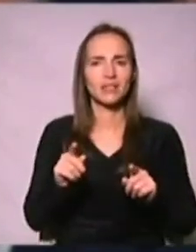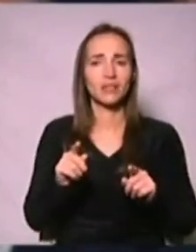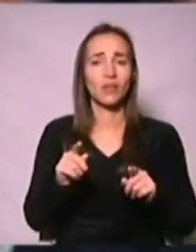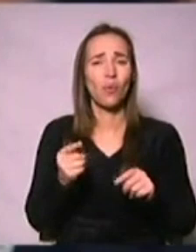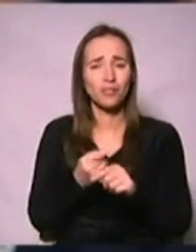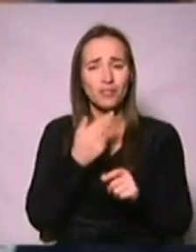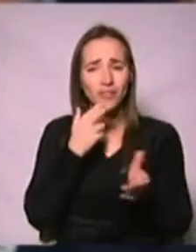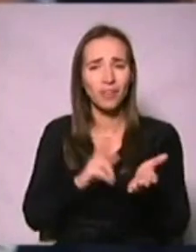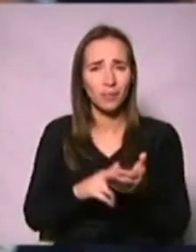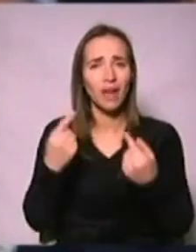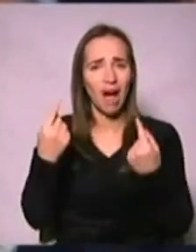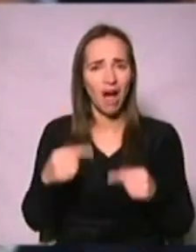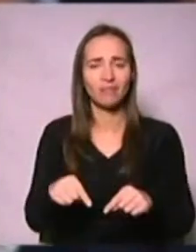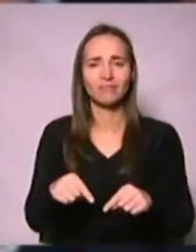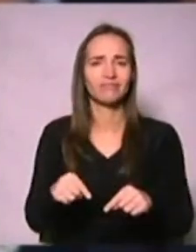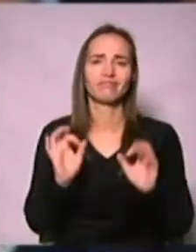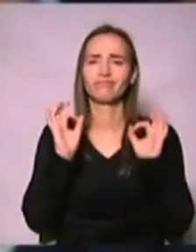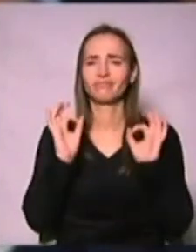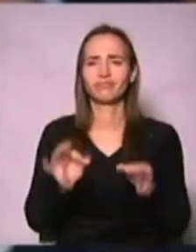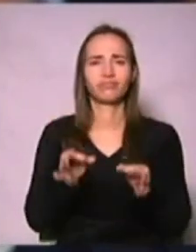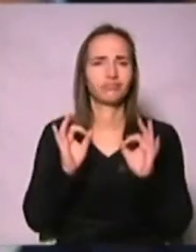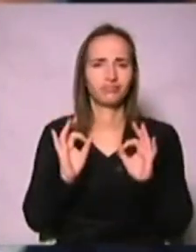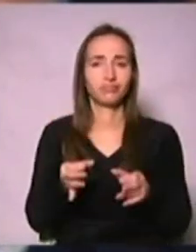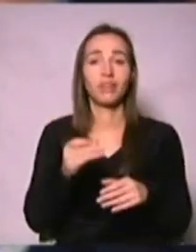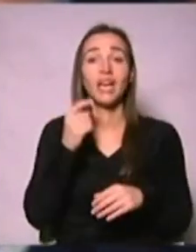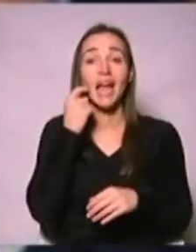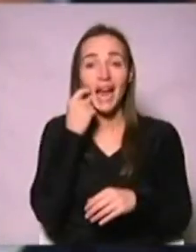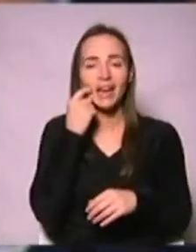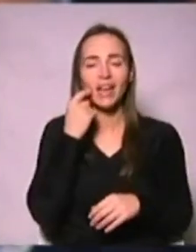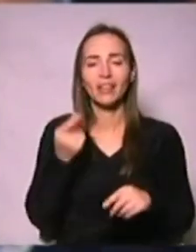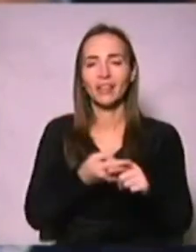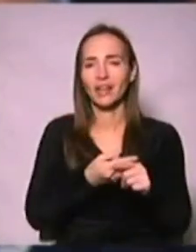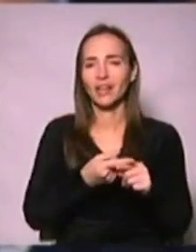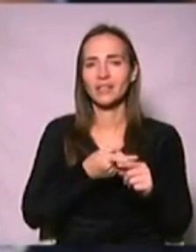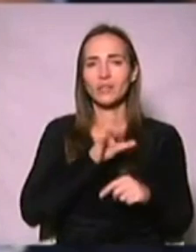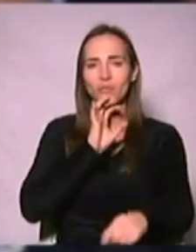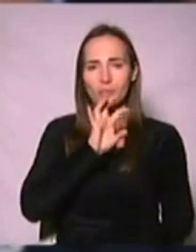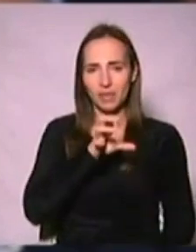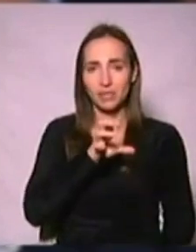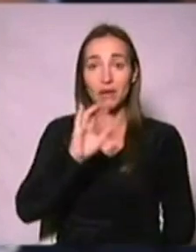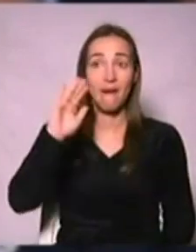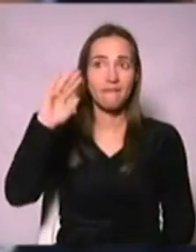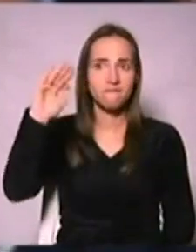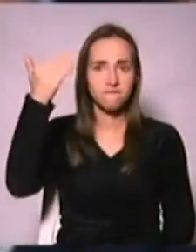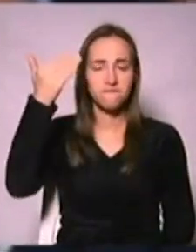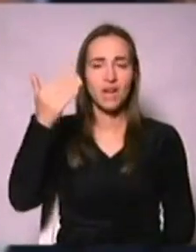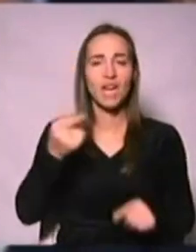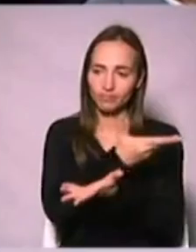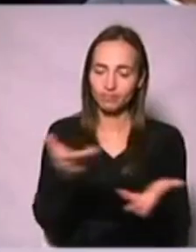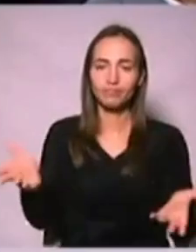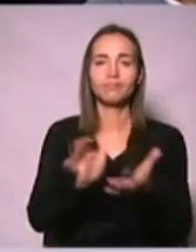existem é um exercício inútil para quem coloca os interesses do país à frente do seu próprio